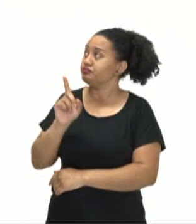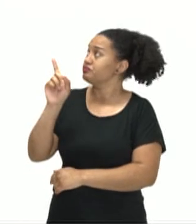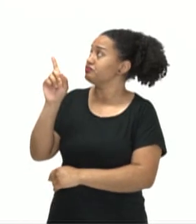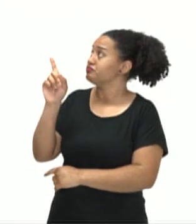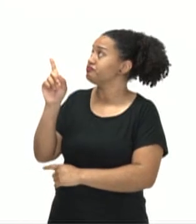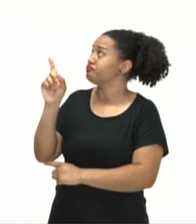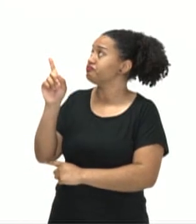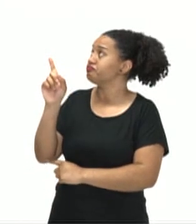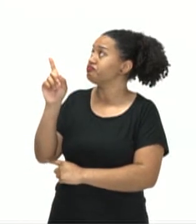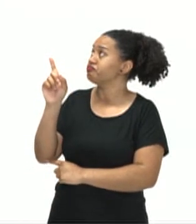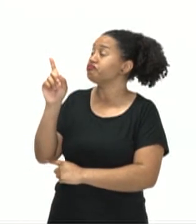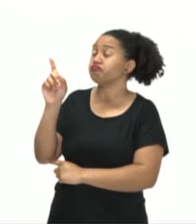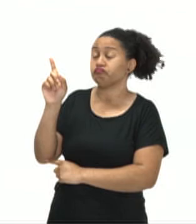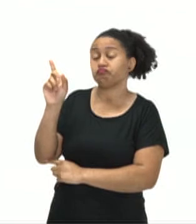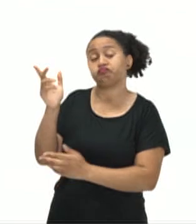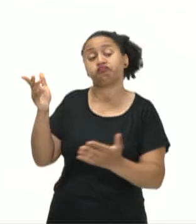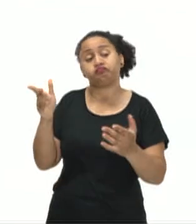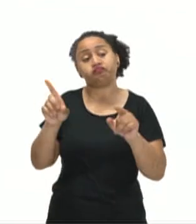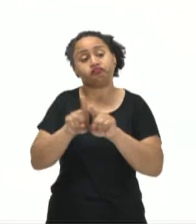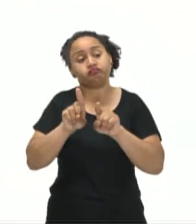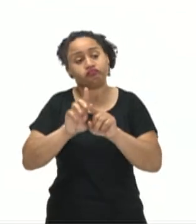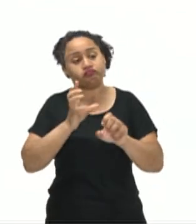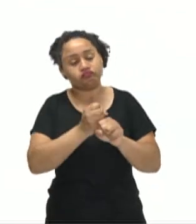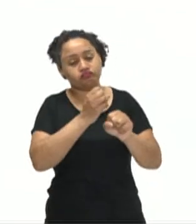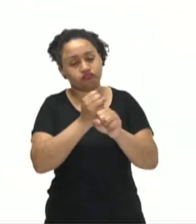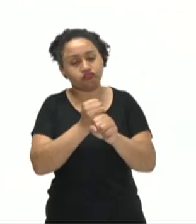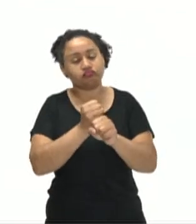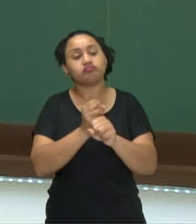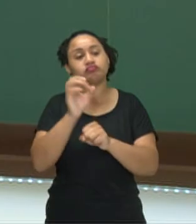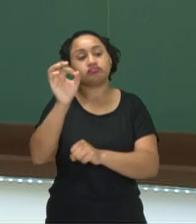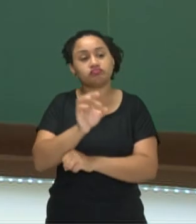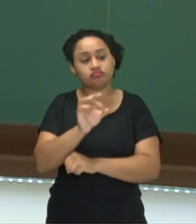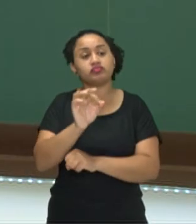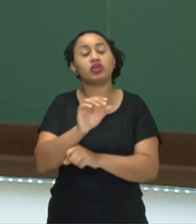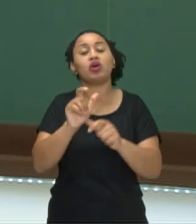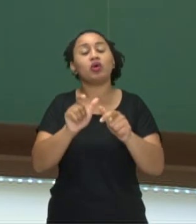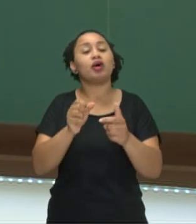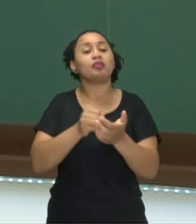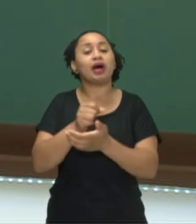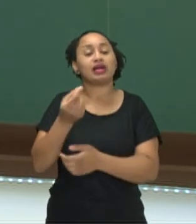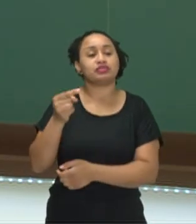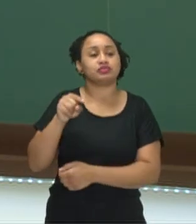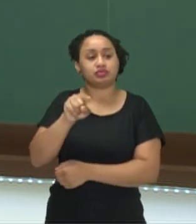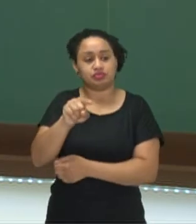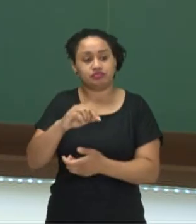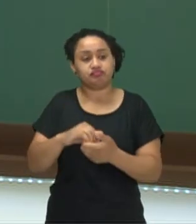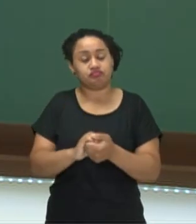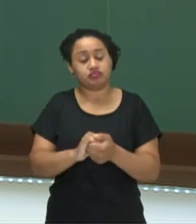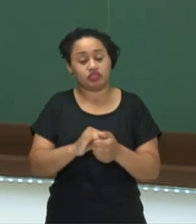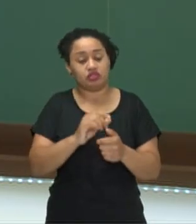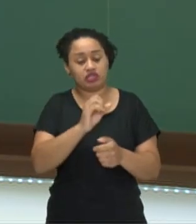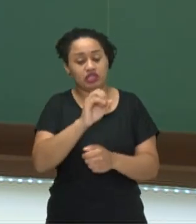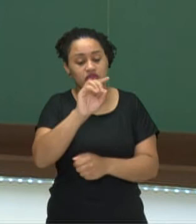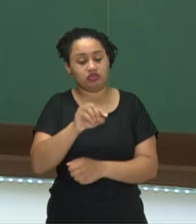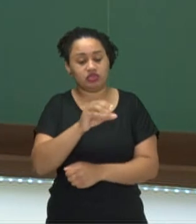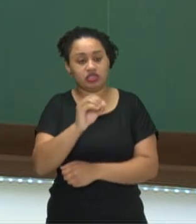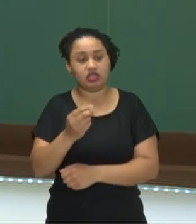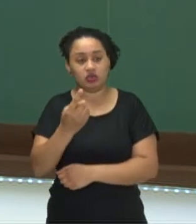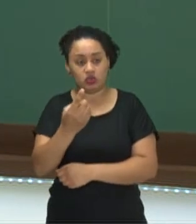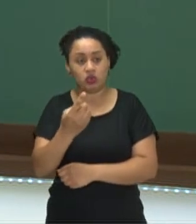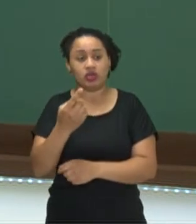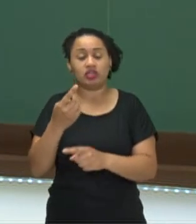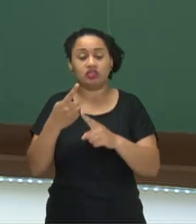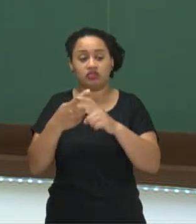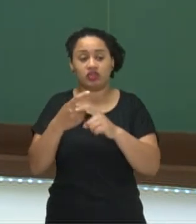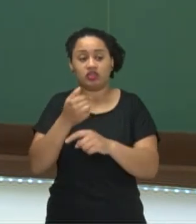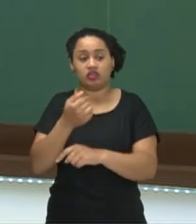0,02. Agora a gente vai calcular esta porcentagem sobre o 1.000, ou seja, eu vou multiplicar o 0,02